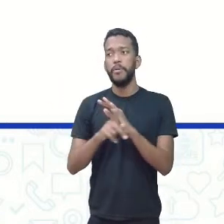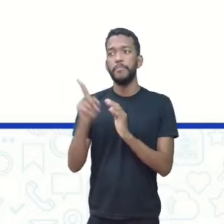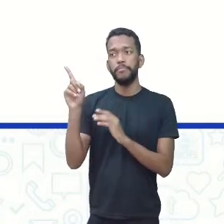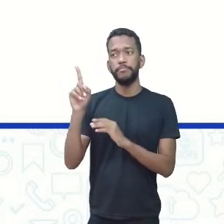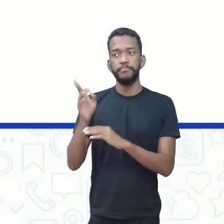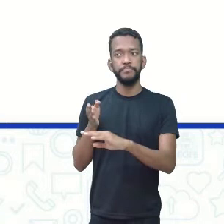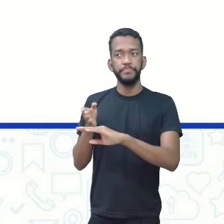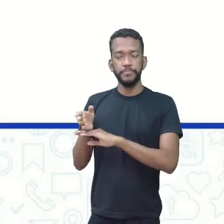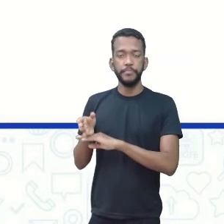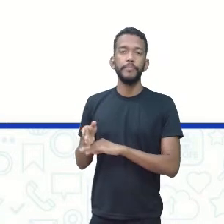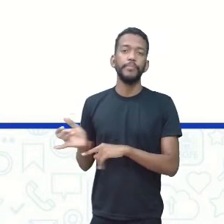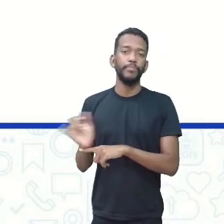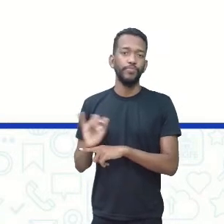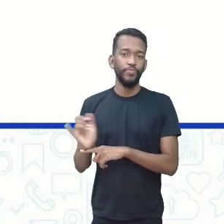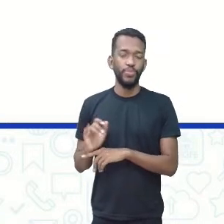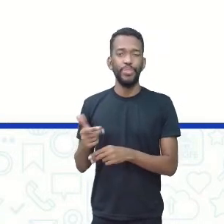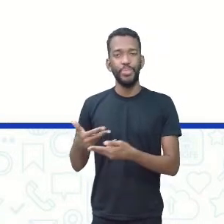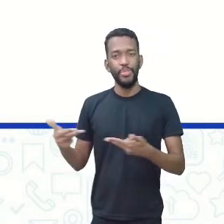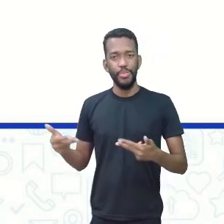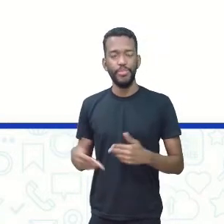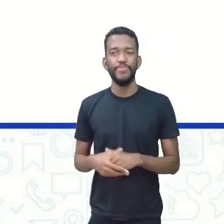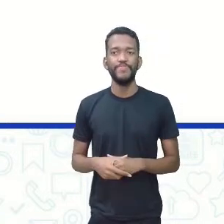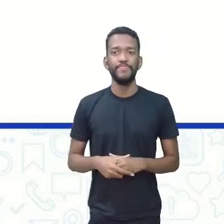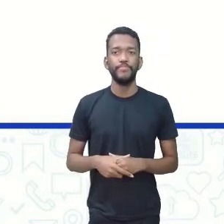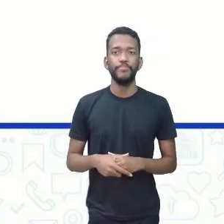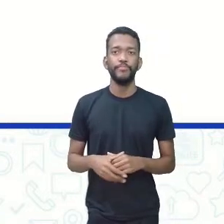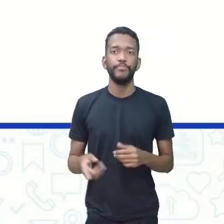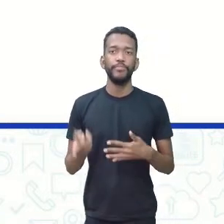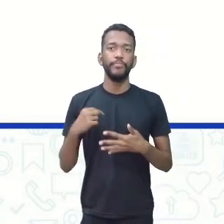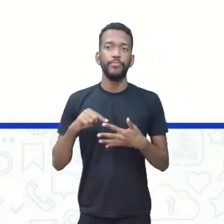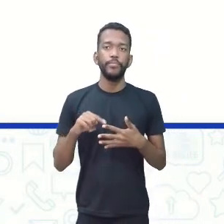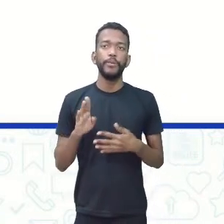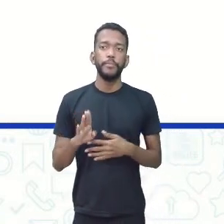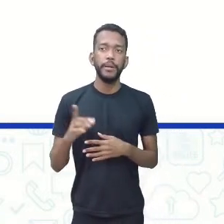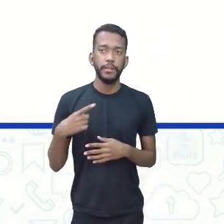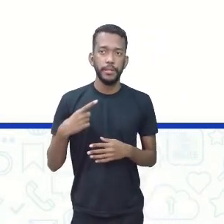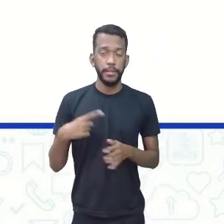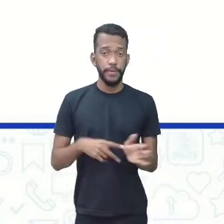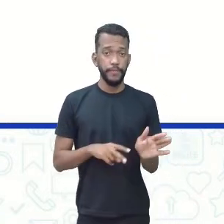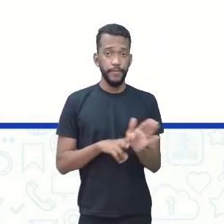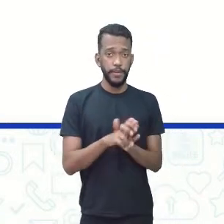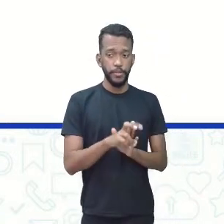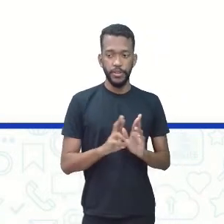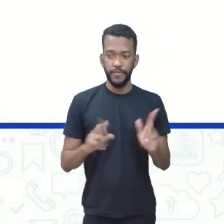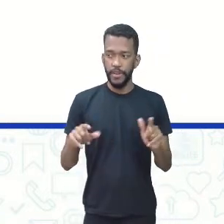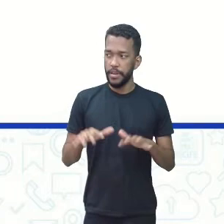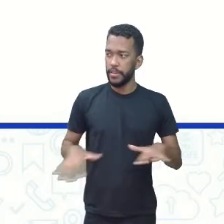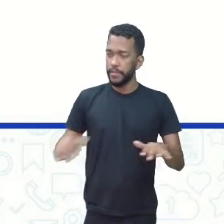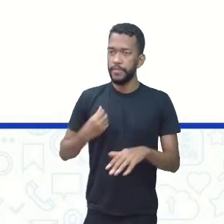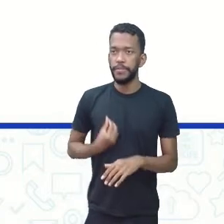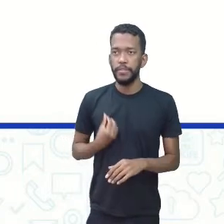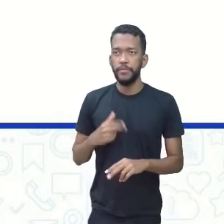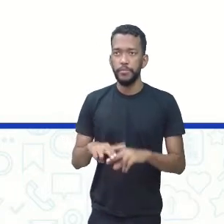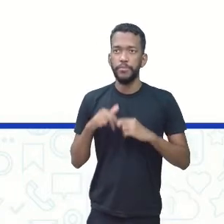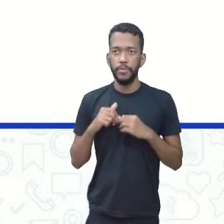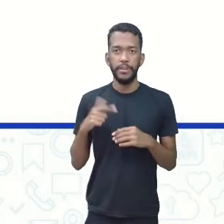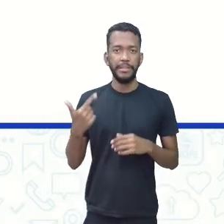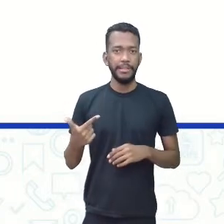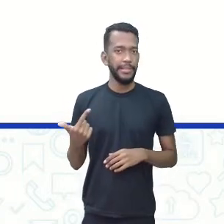plataforma. Então, vamos lá. Letra B. Os vírus diferem de todos os seres vivos por serem